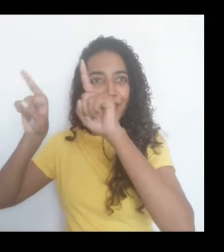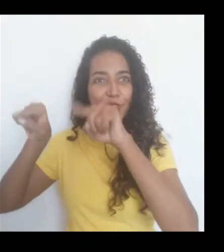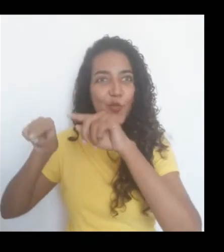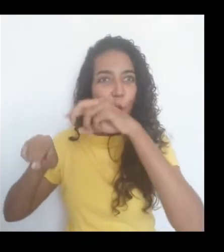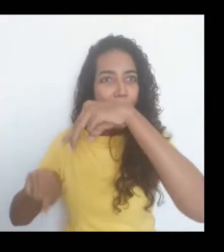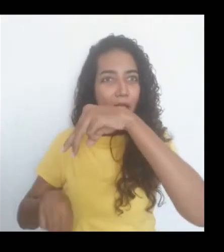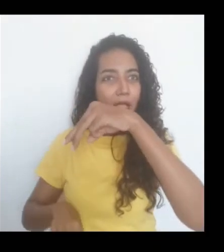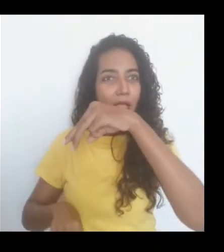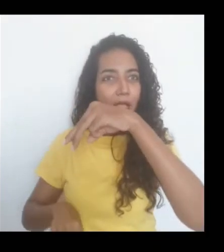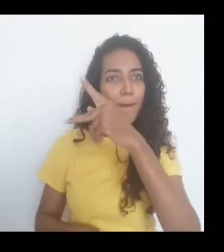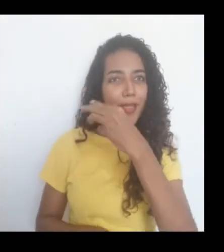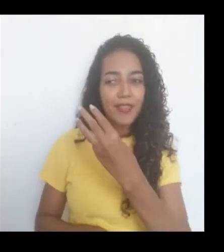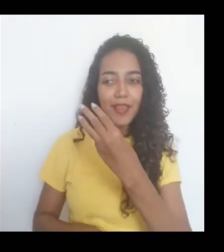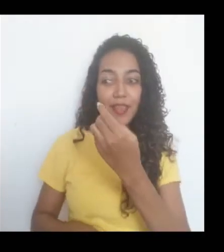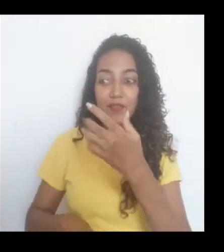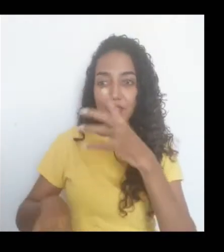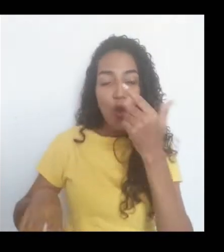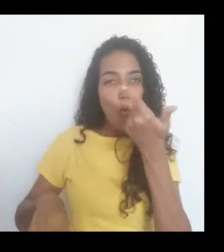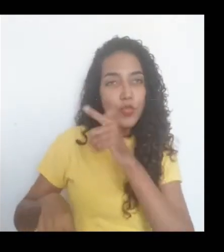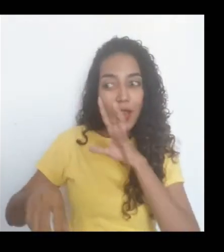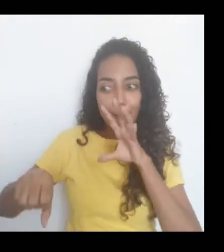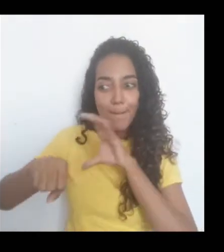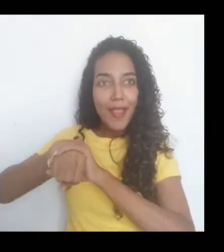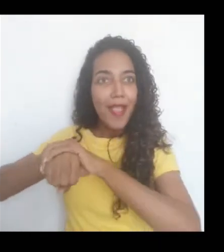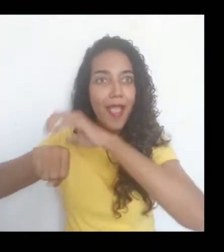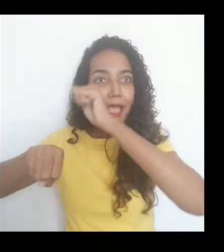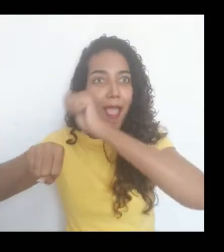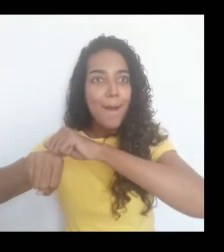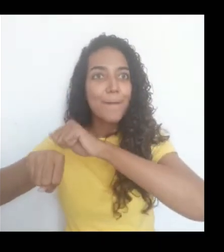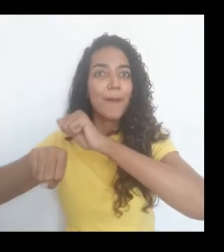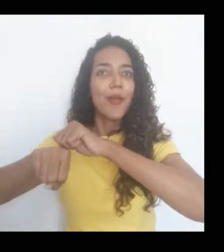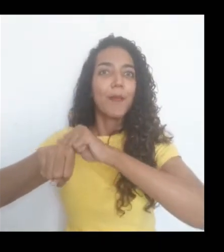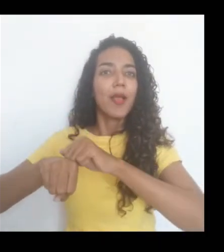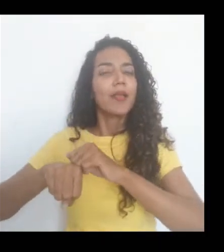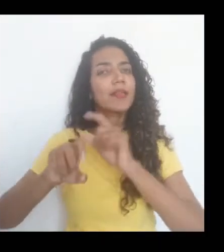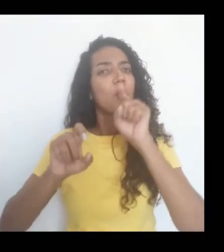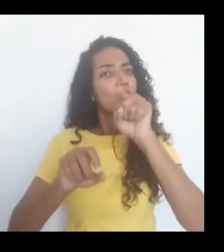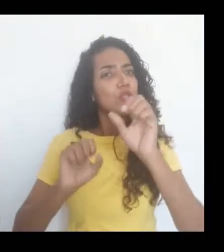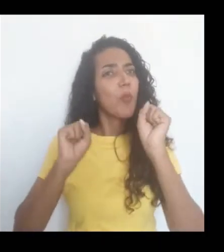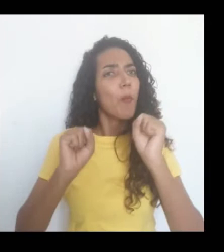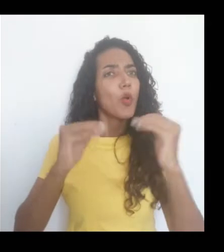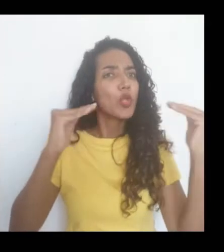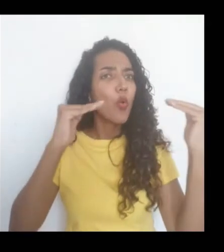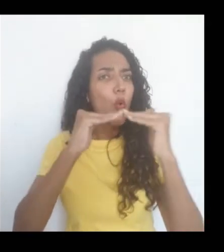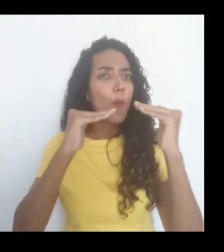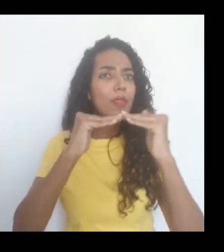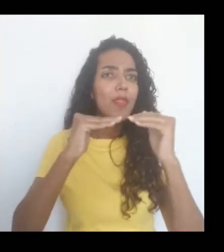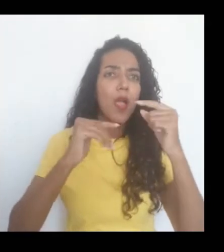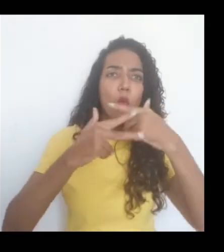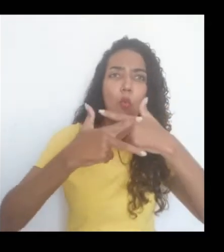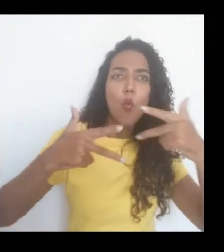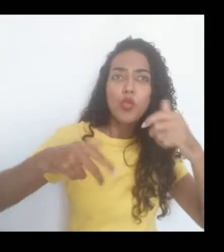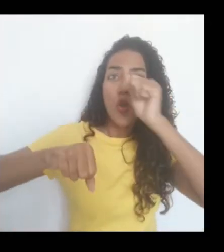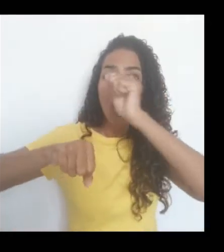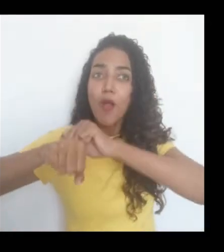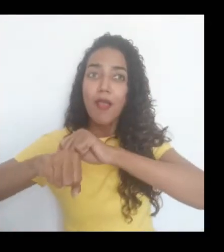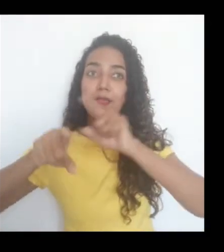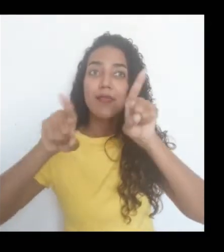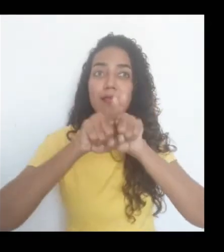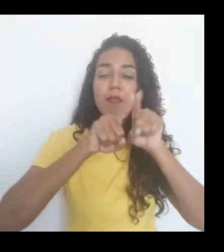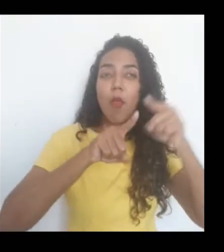elas abstratas ou concretas no nosso mundo real, mas elas vão ser mapeadas em termos de objetos, ou